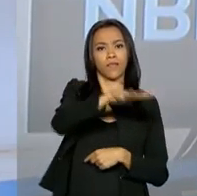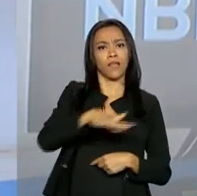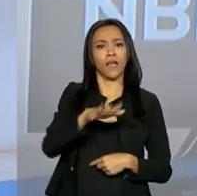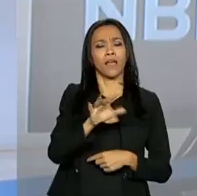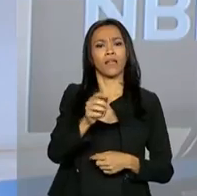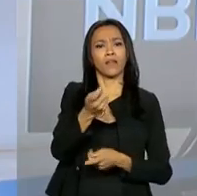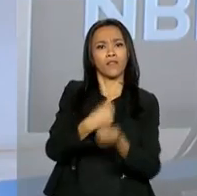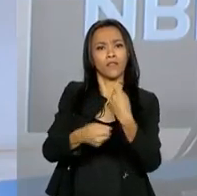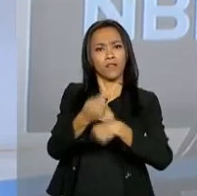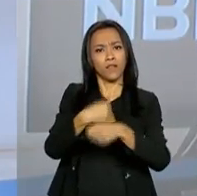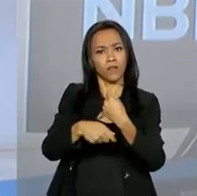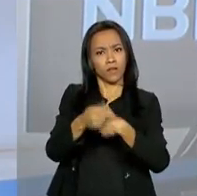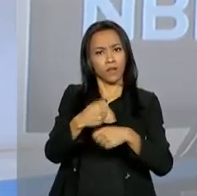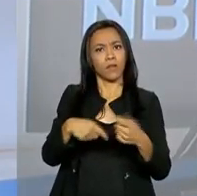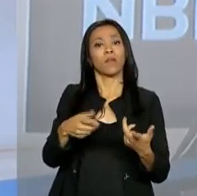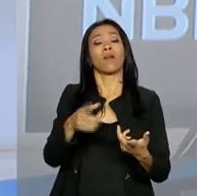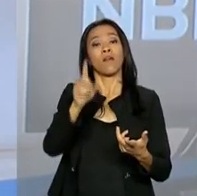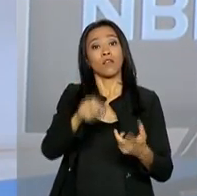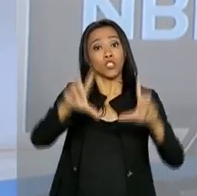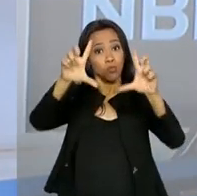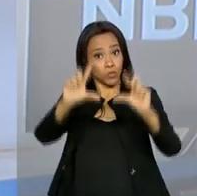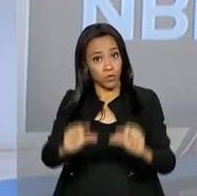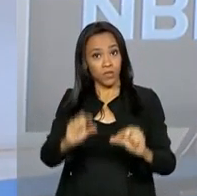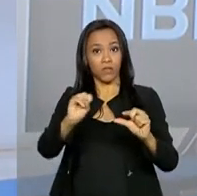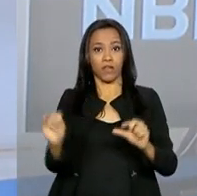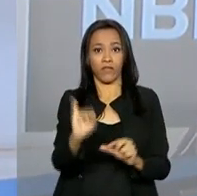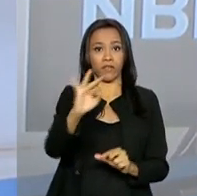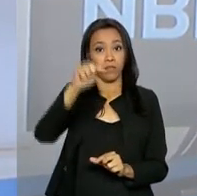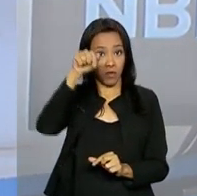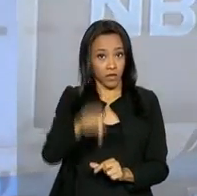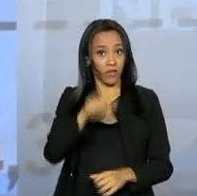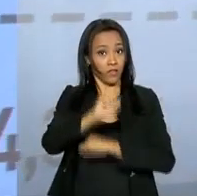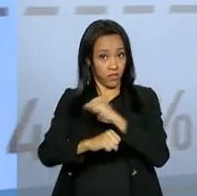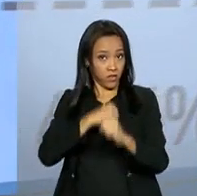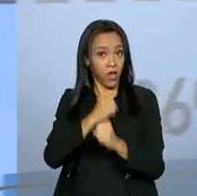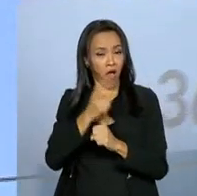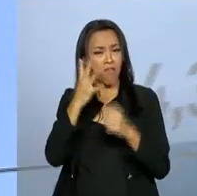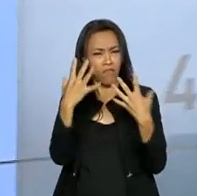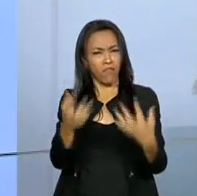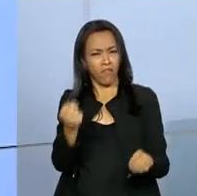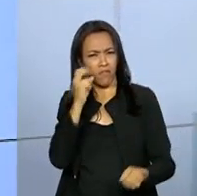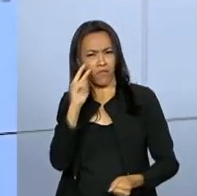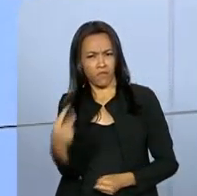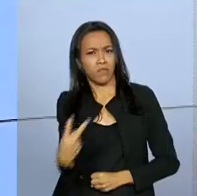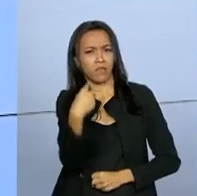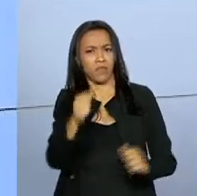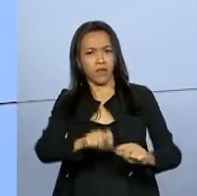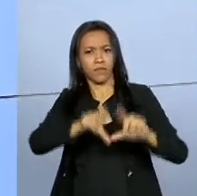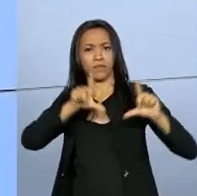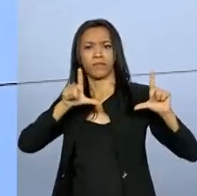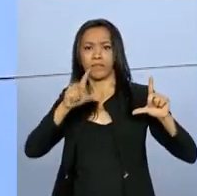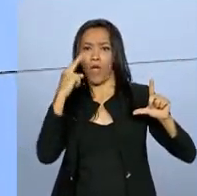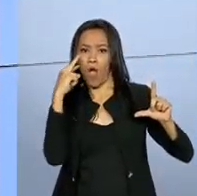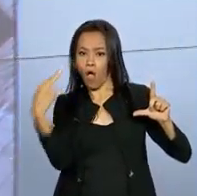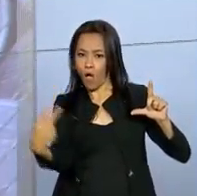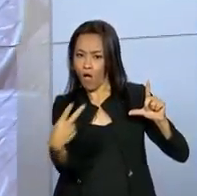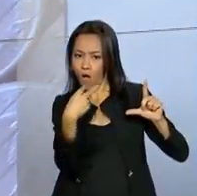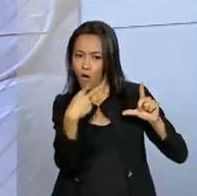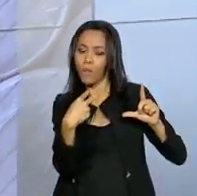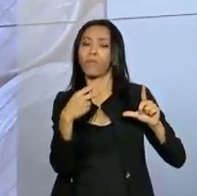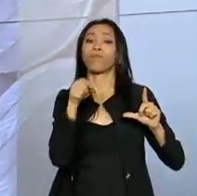a previsão de queda da inflação para este ano vamos ver os números aqui no telão tá aqui ó a